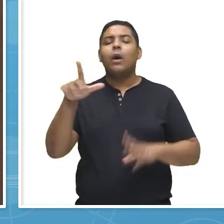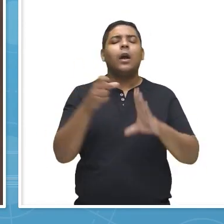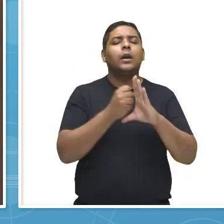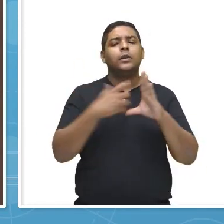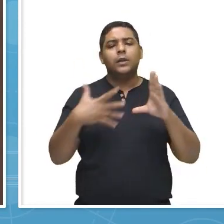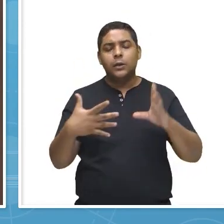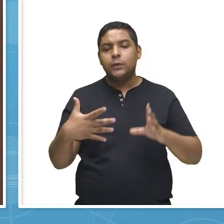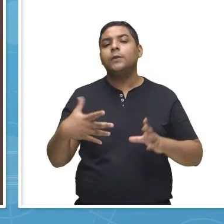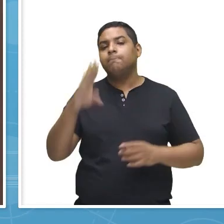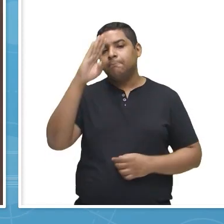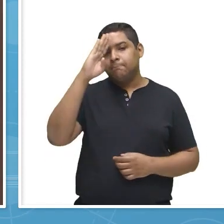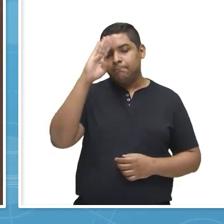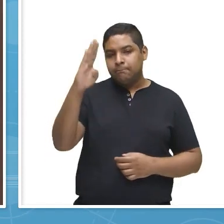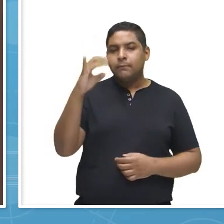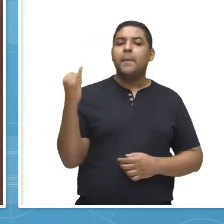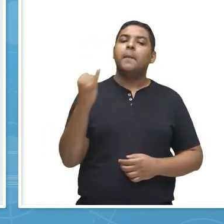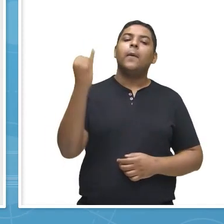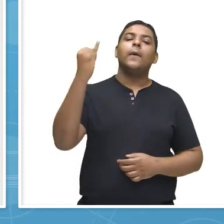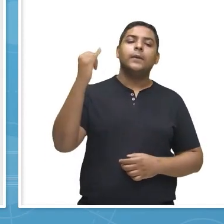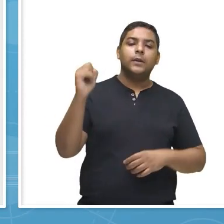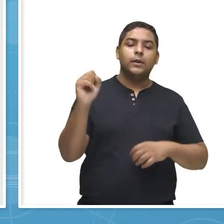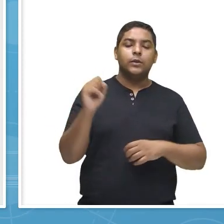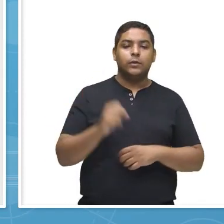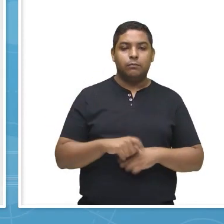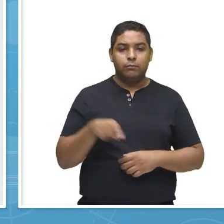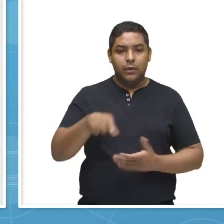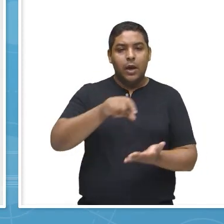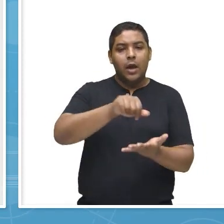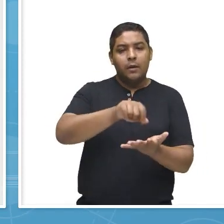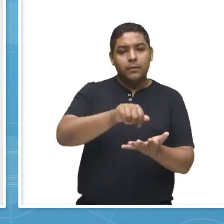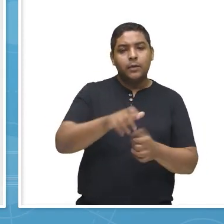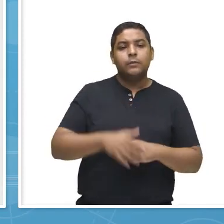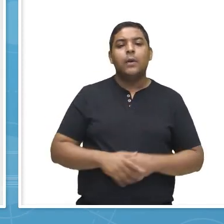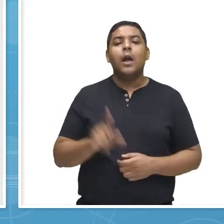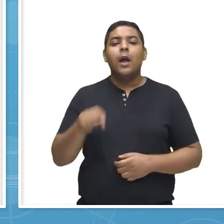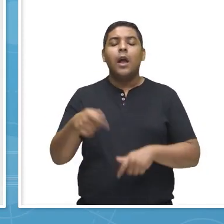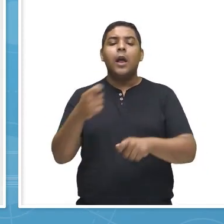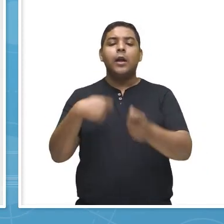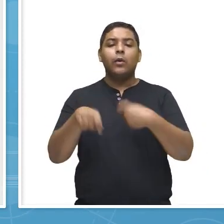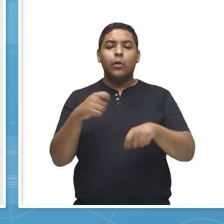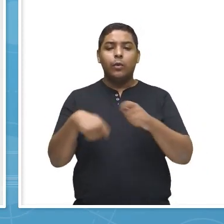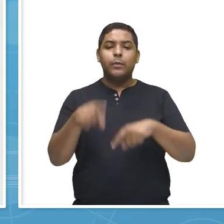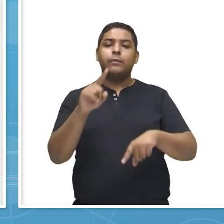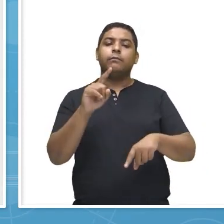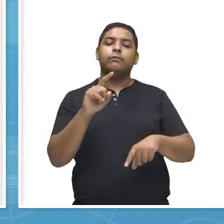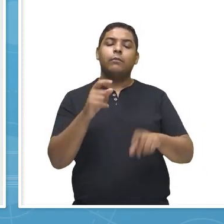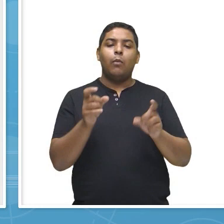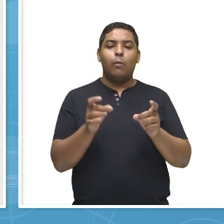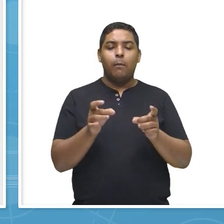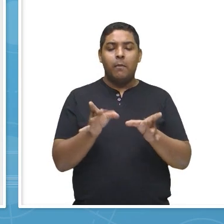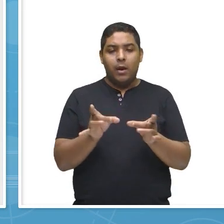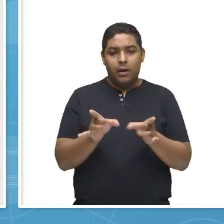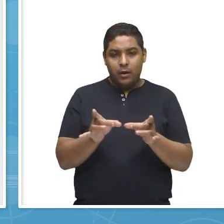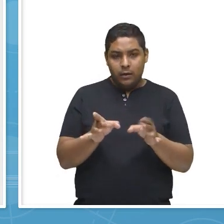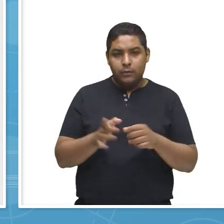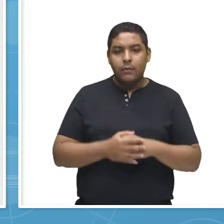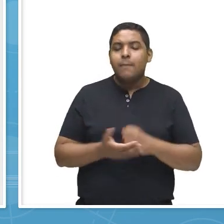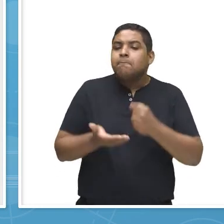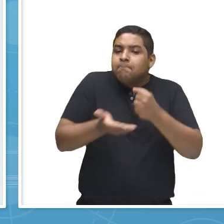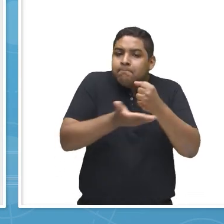muito forte desse sistema também é a chamada economia de mercado. A base desse